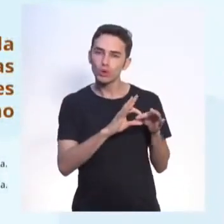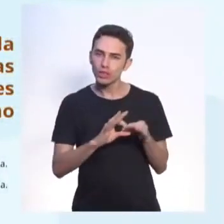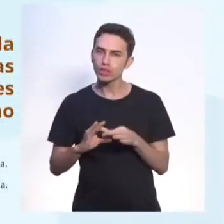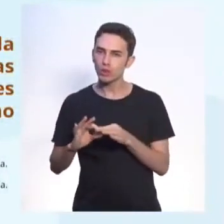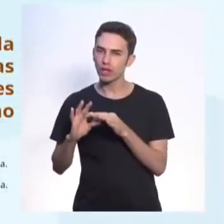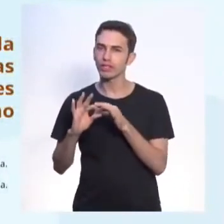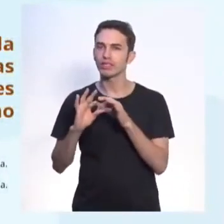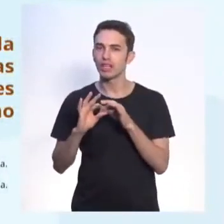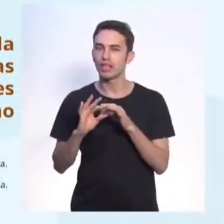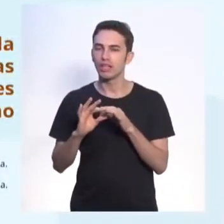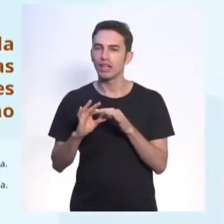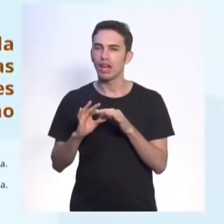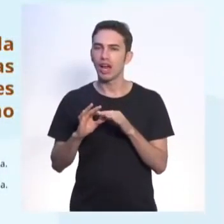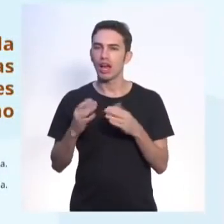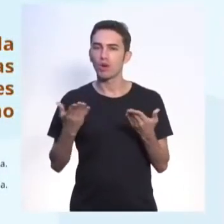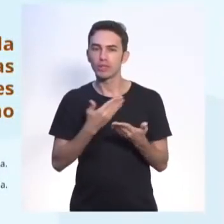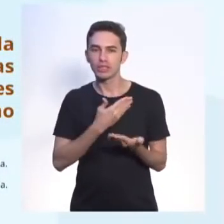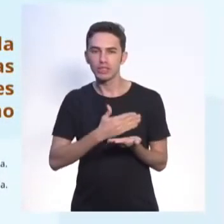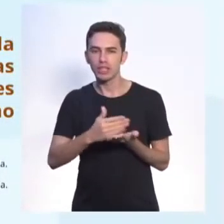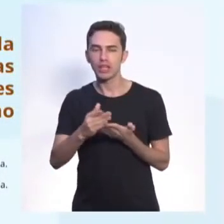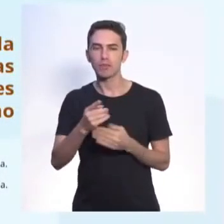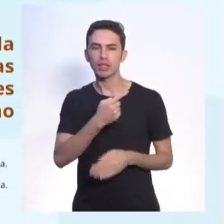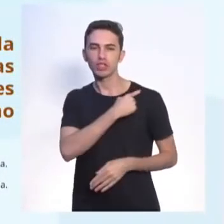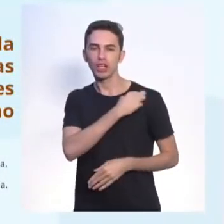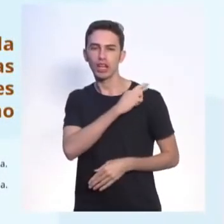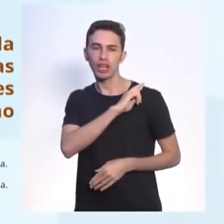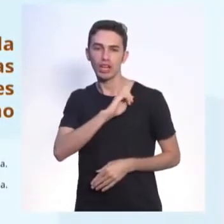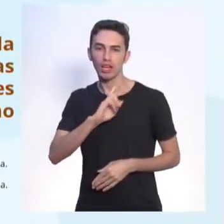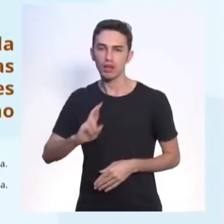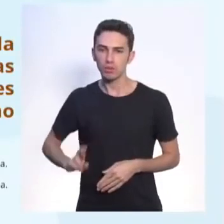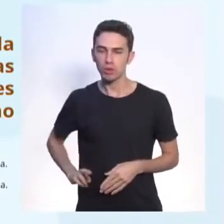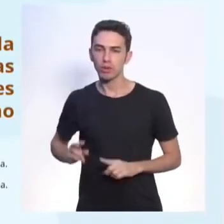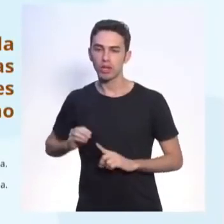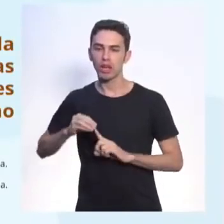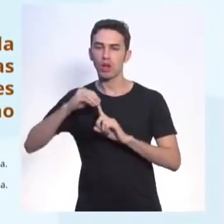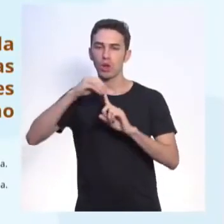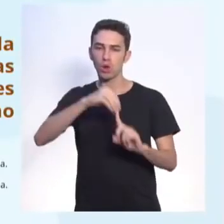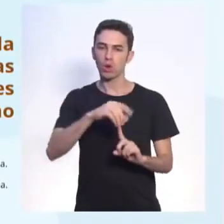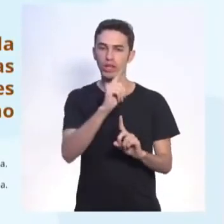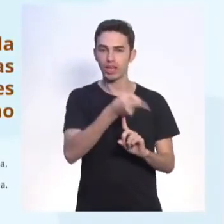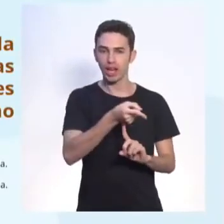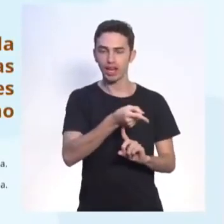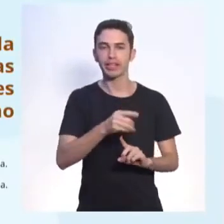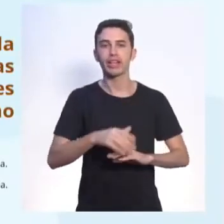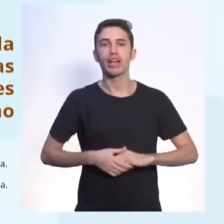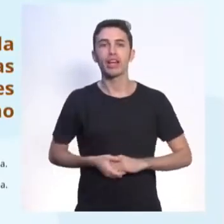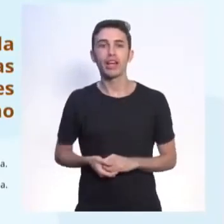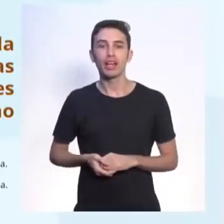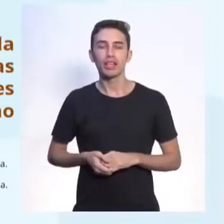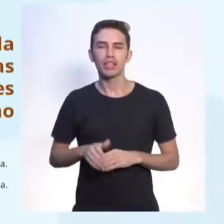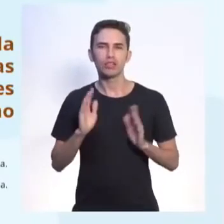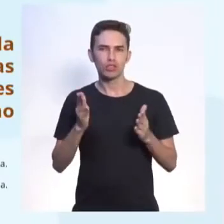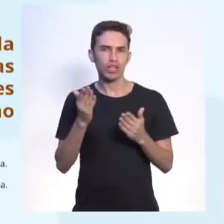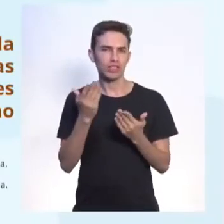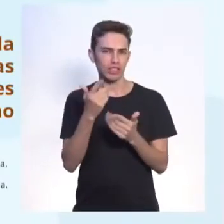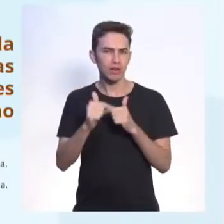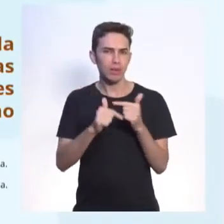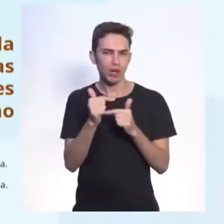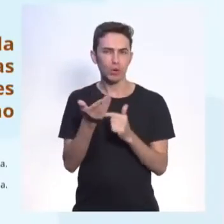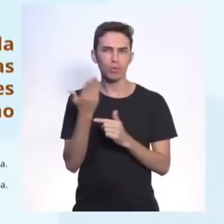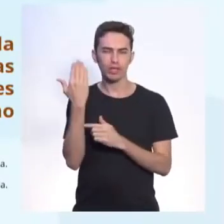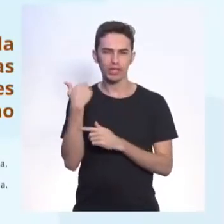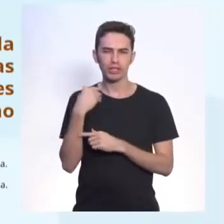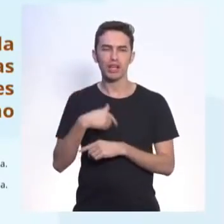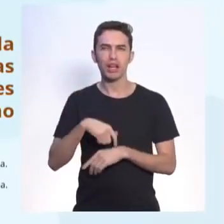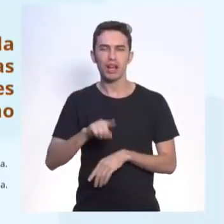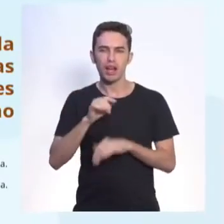contextualizando a partir da República Oligárquica. Nós trabalhamos um pouco aí na aula passada a proclamação